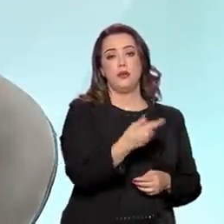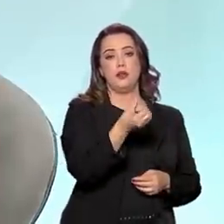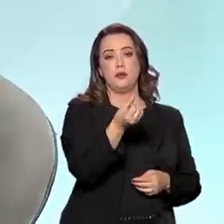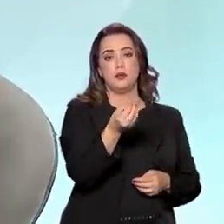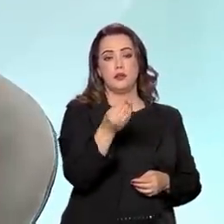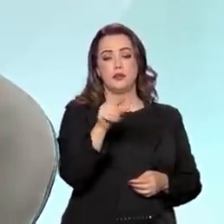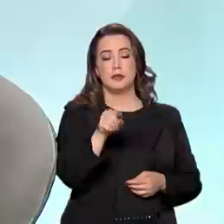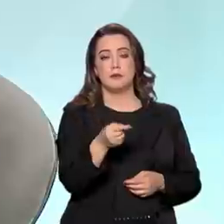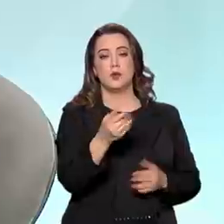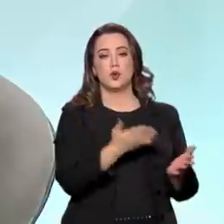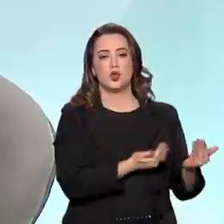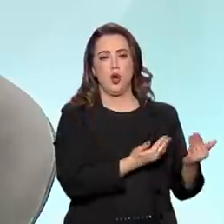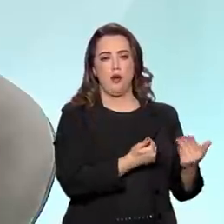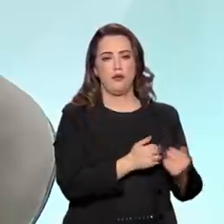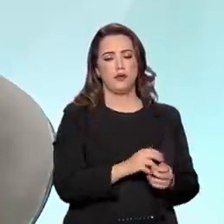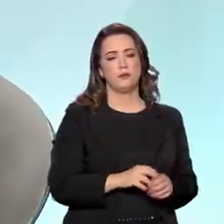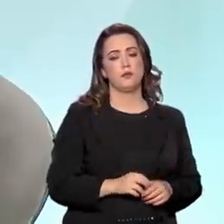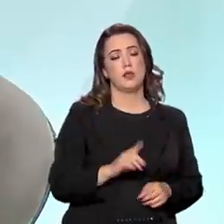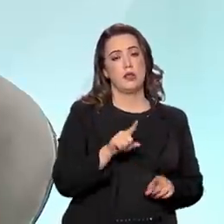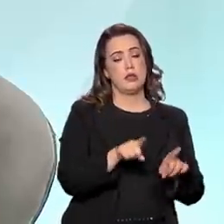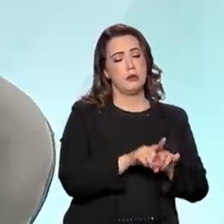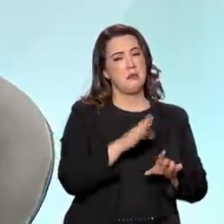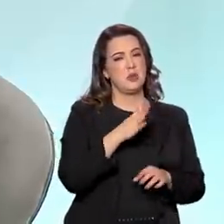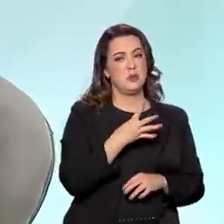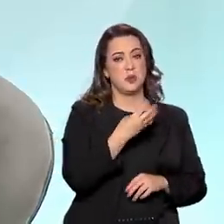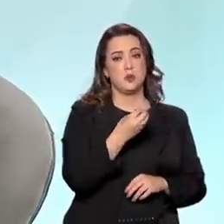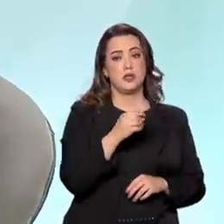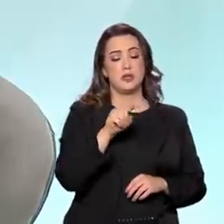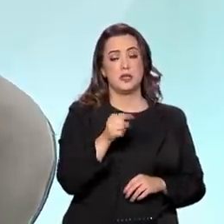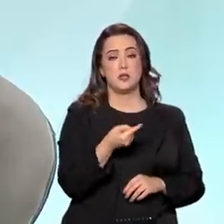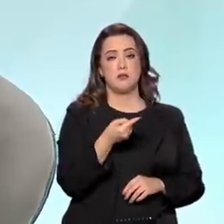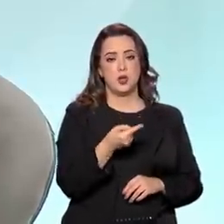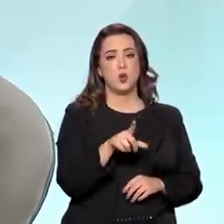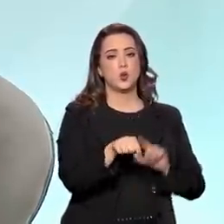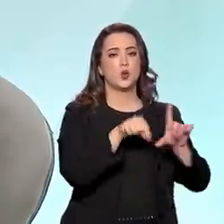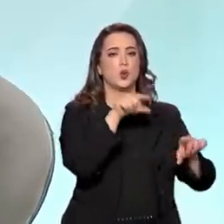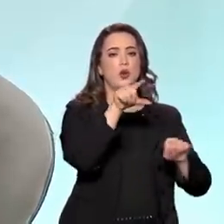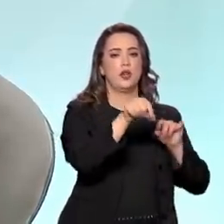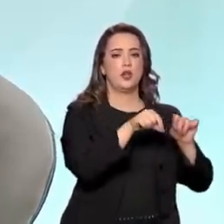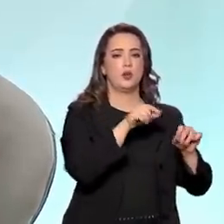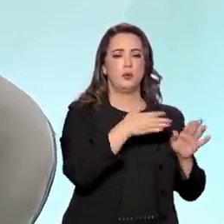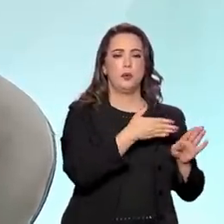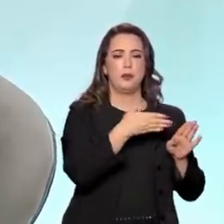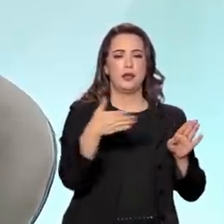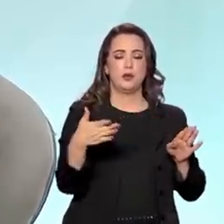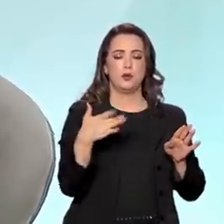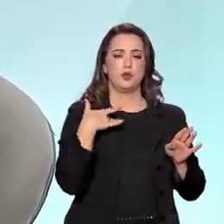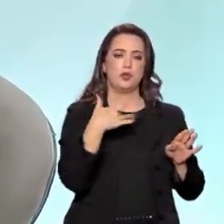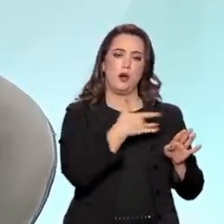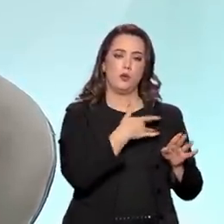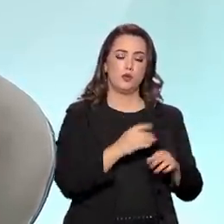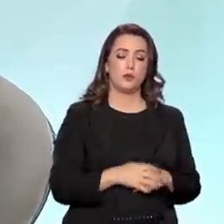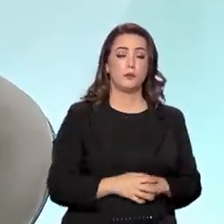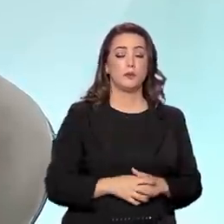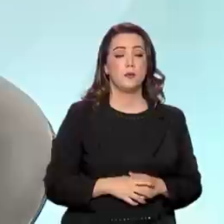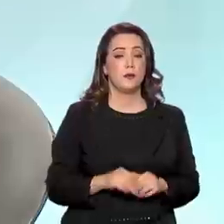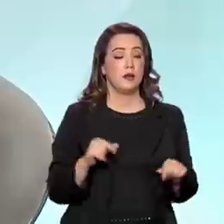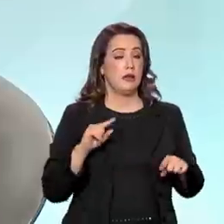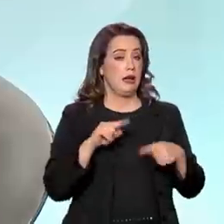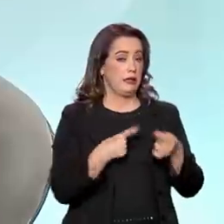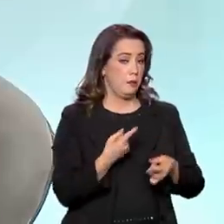né 400.000 mais ou menos são designados para essa fase de inspeção de saúde a seleção geral